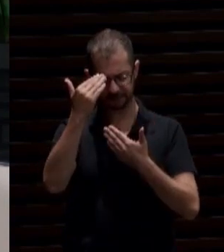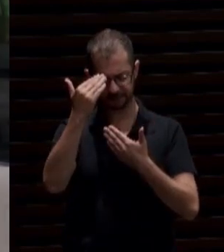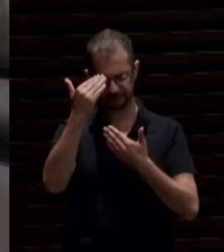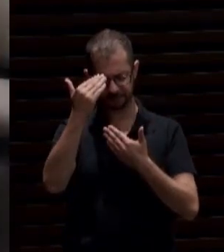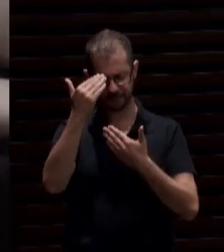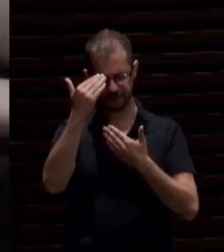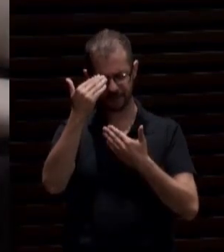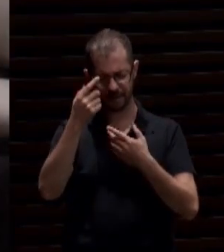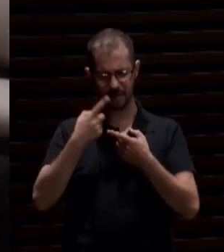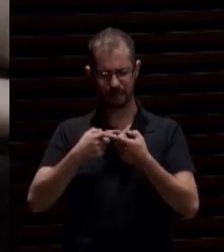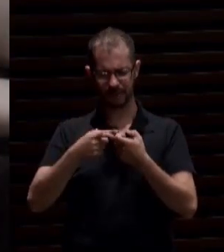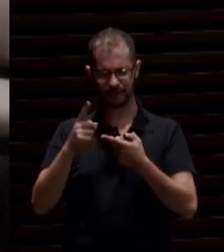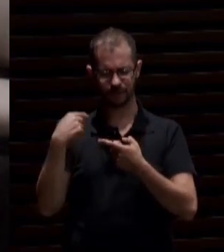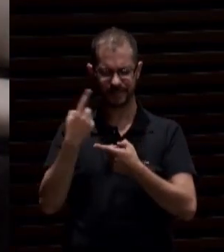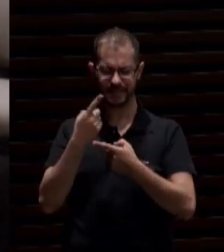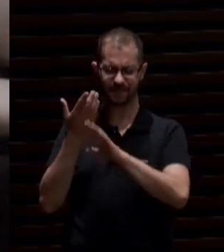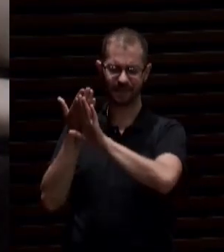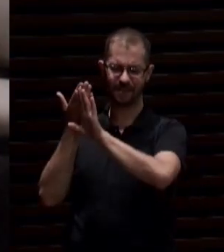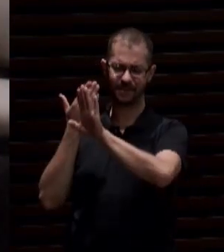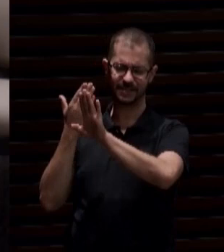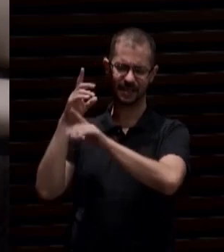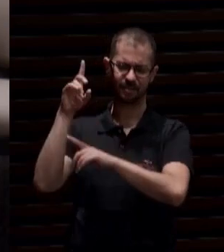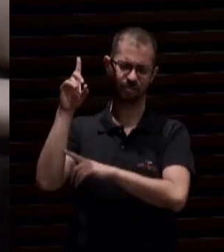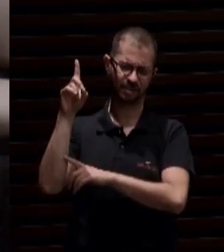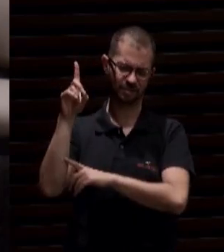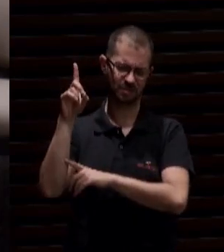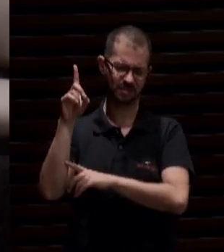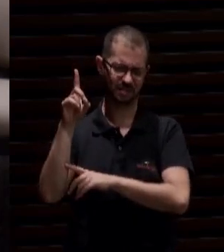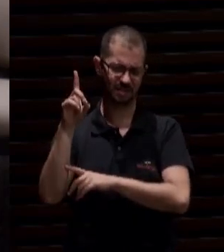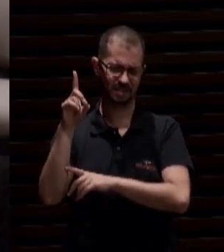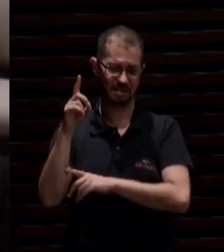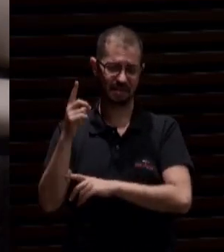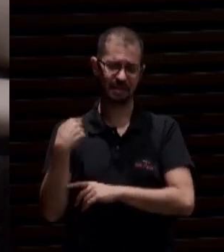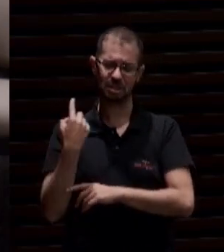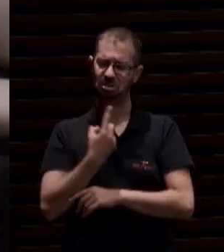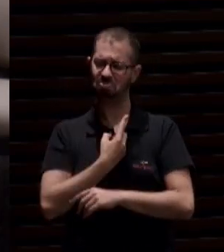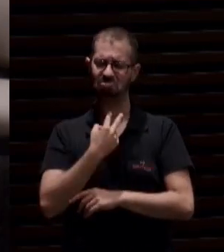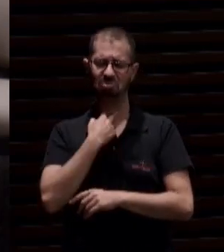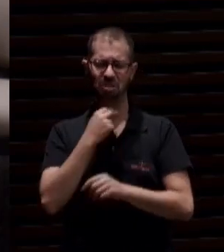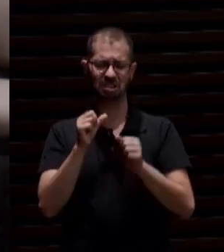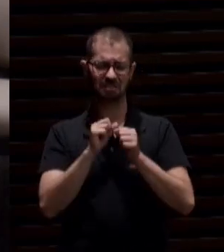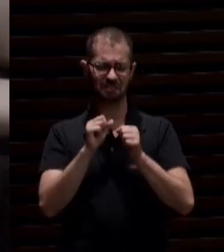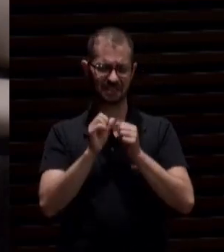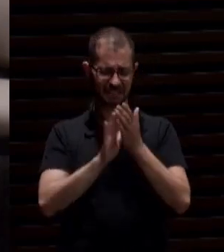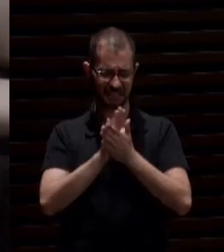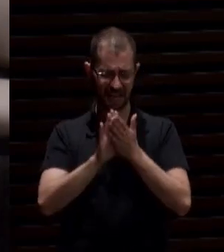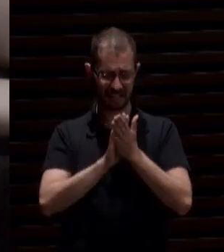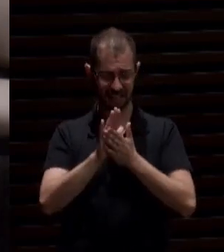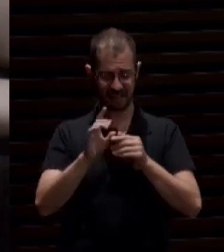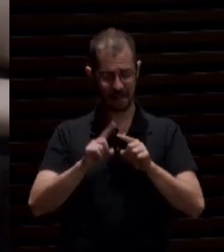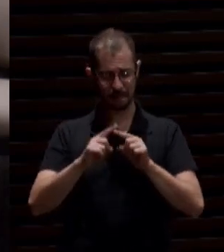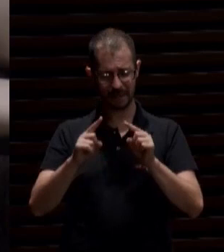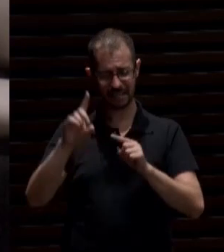andávamos desgarrados do Senhor, como teus inimigos. E nós nada podíamos fazer. Mas o Senhor um dia